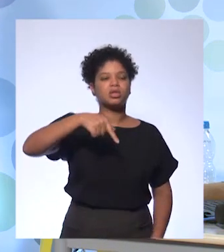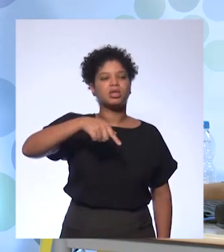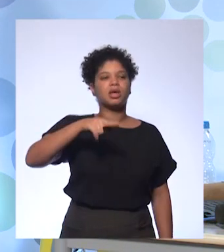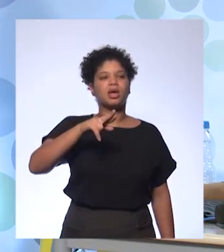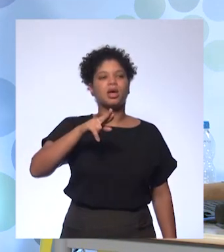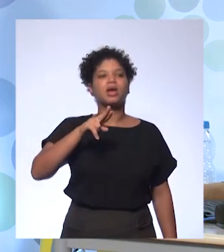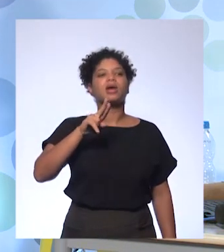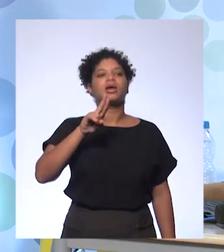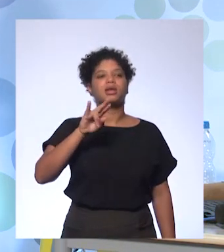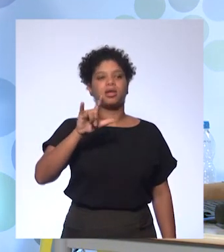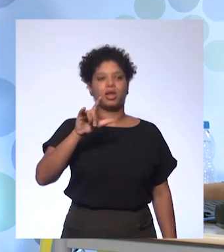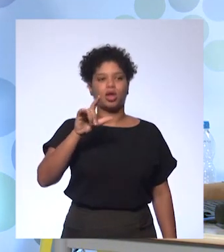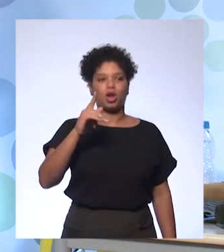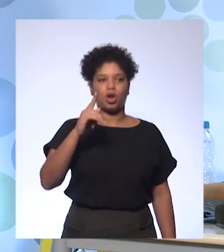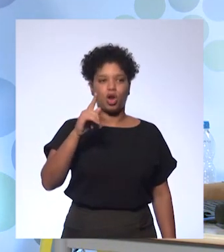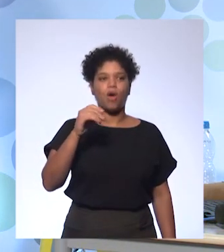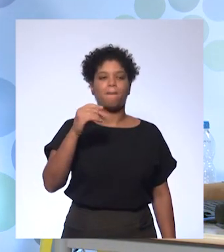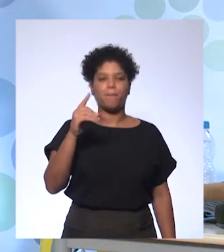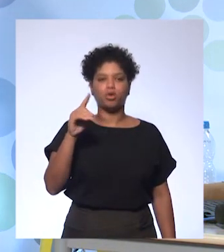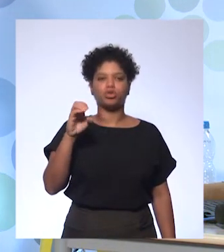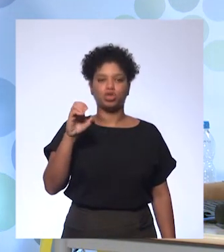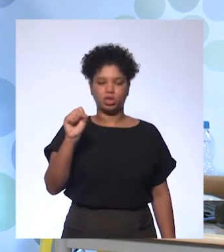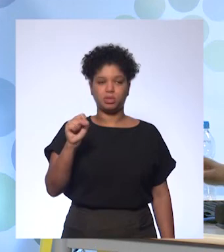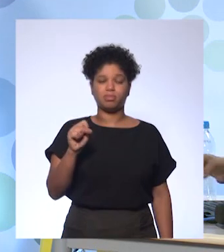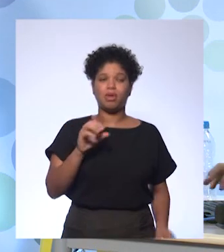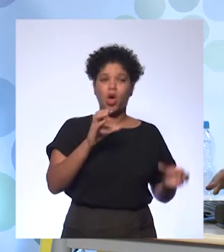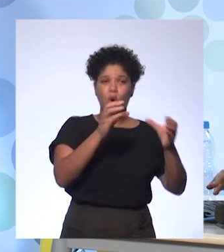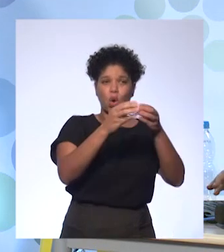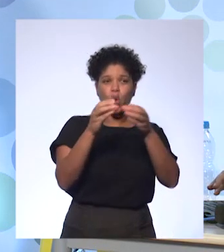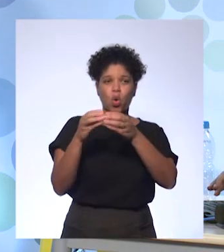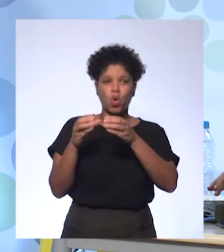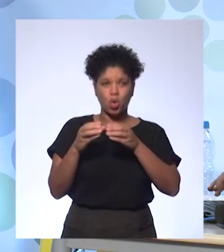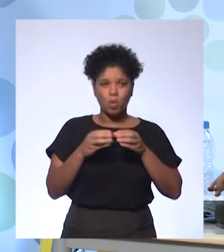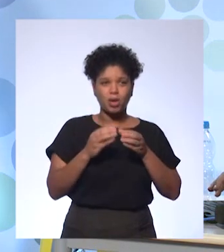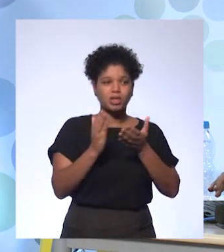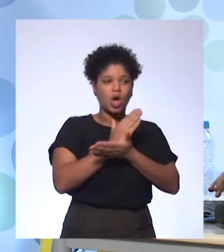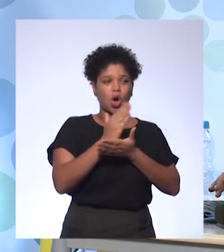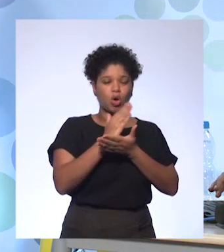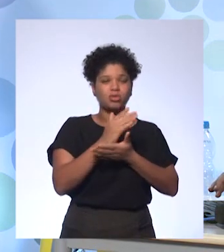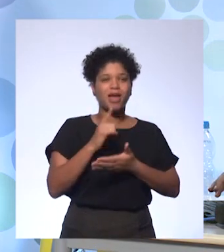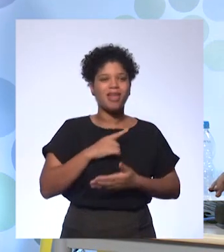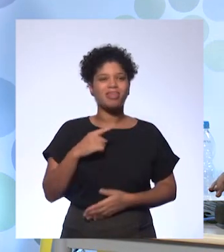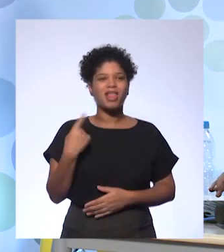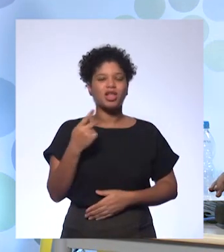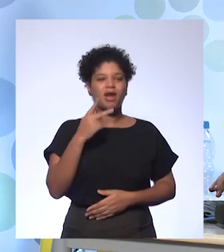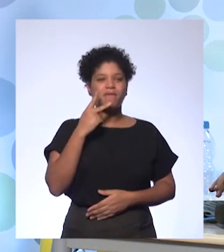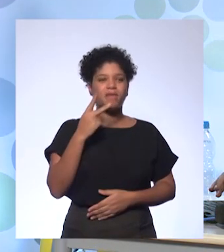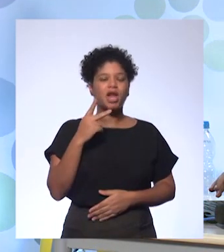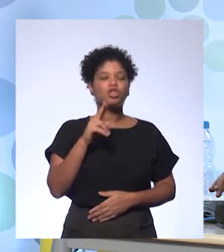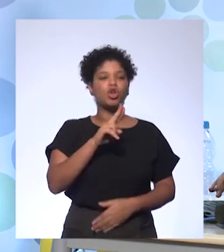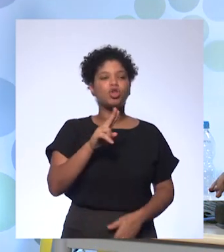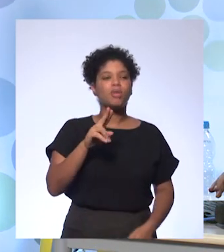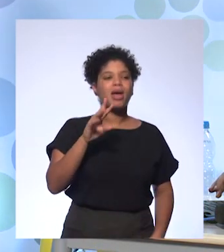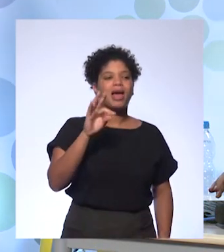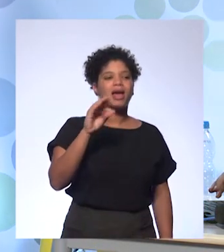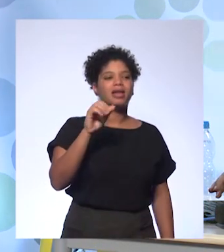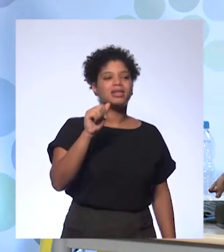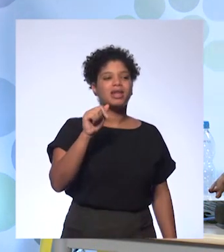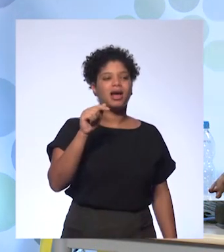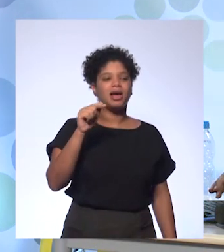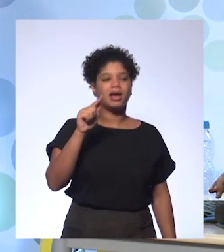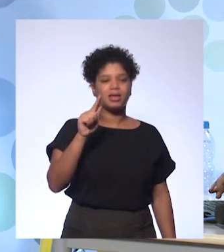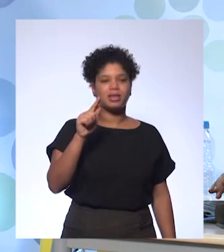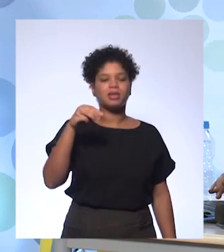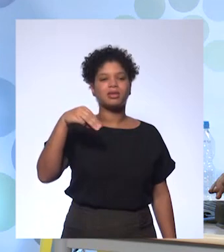assim, acontece nesses grupos também, alguns, né, desses grupos, o que a gente chama de tagma, que é a